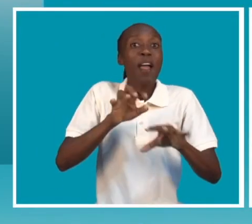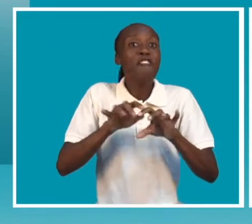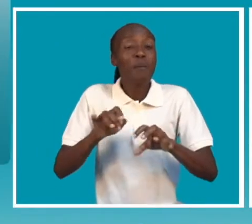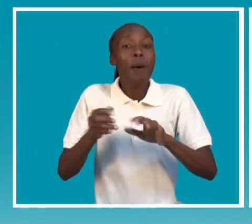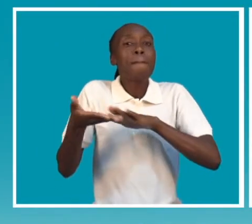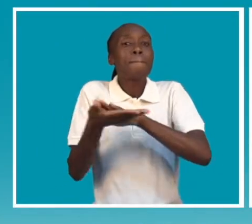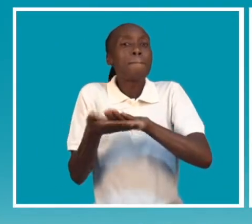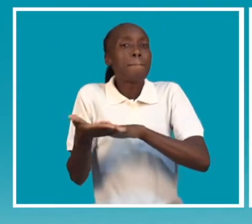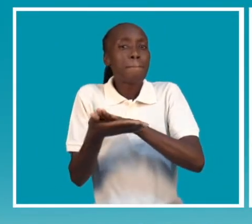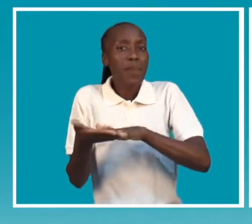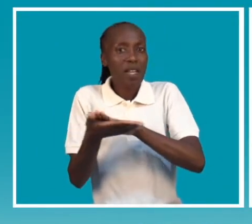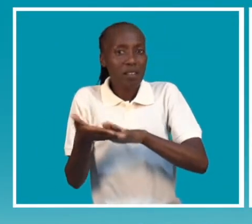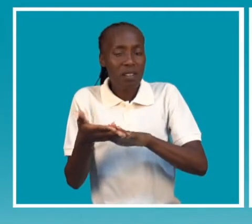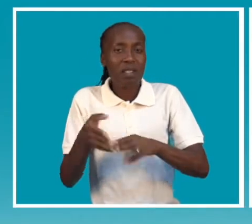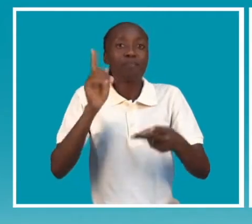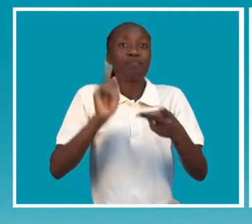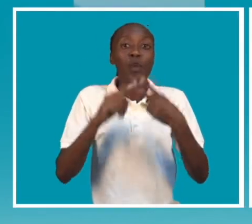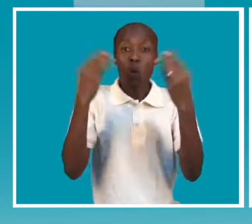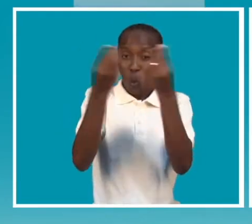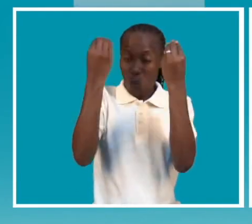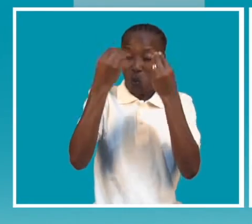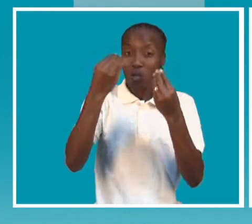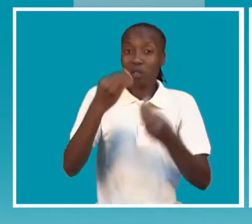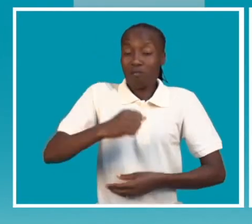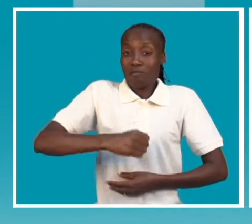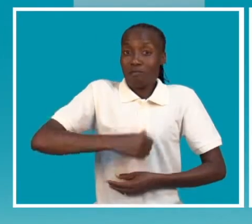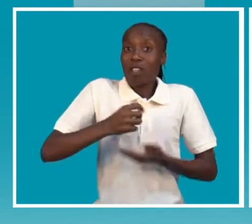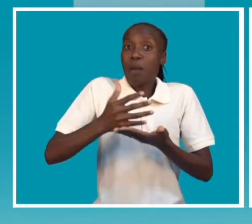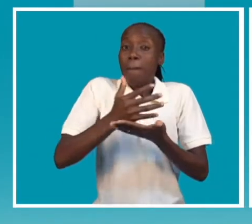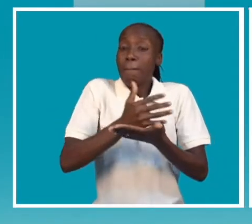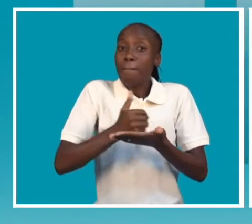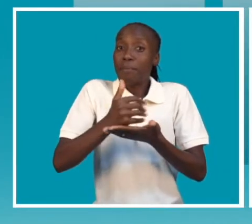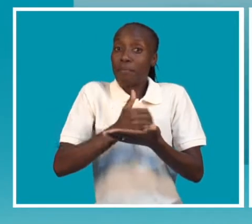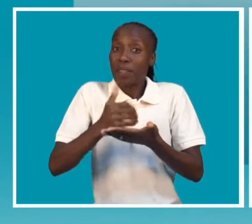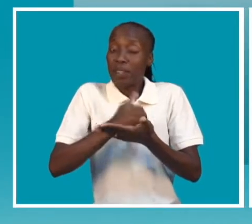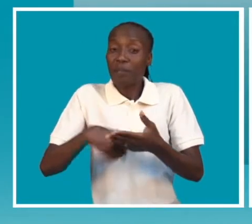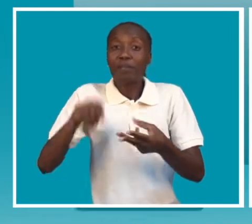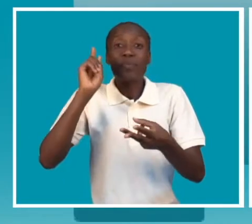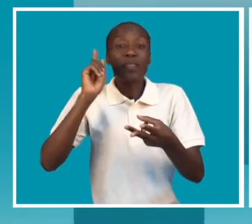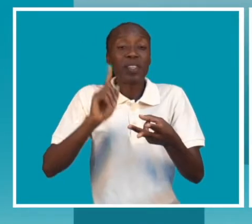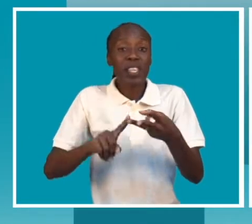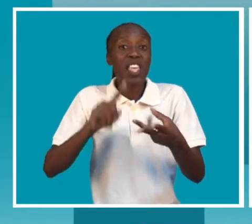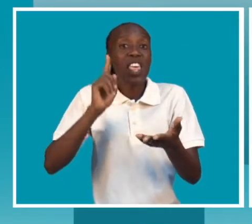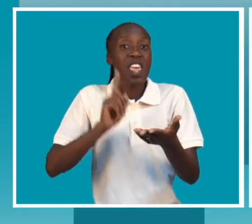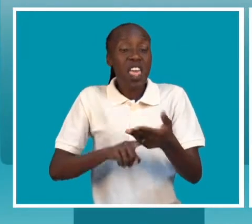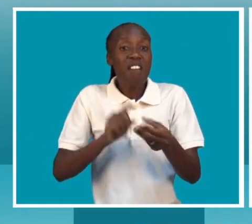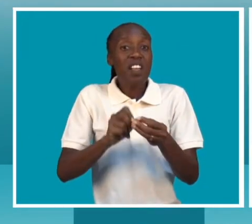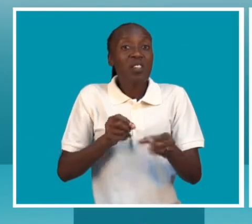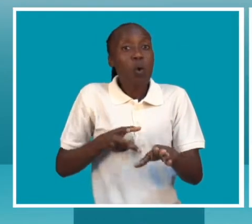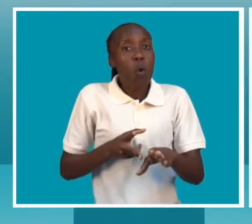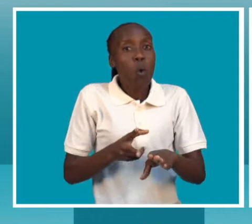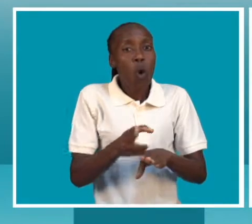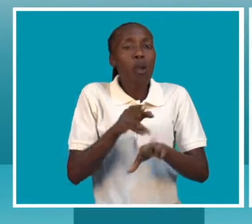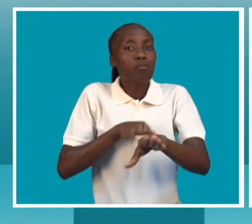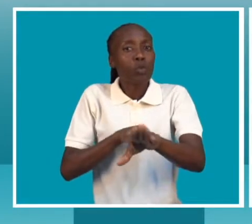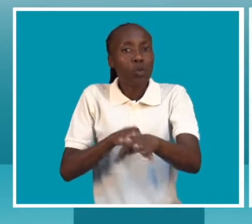o curso de empreendedorismo que podemos dar aqui, que podemos considerar é o de corte-costura,